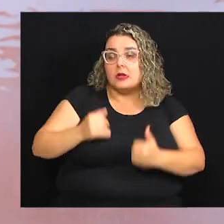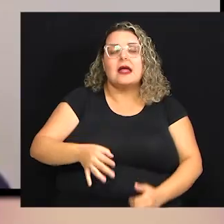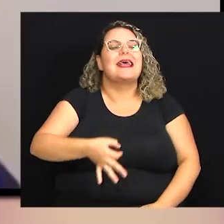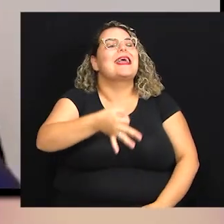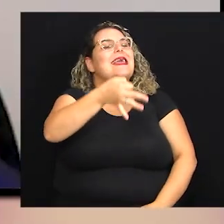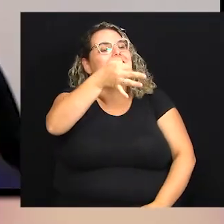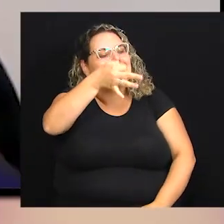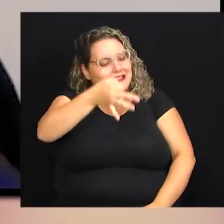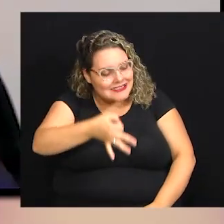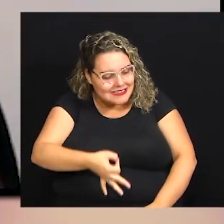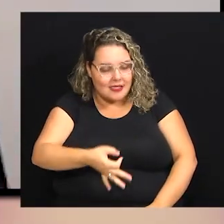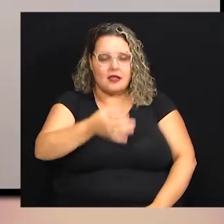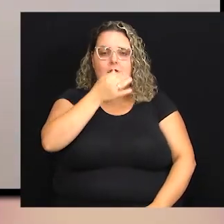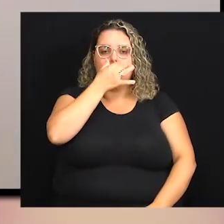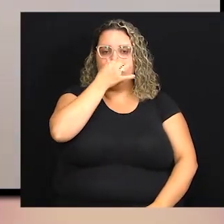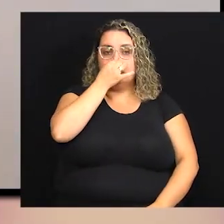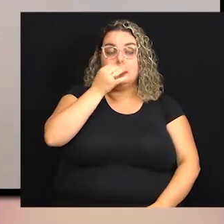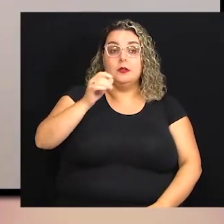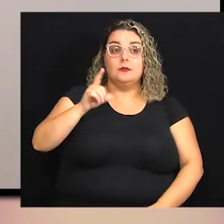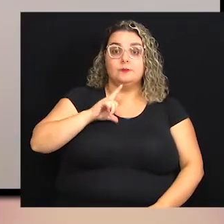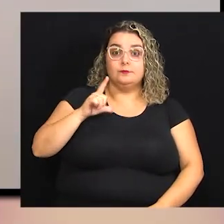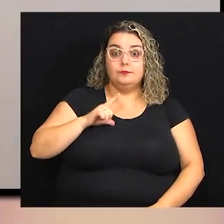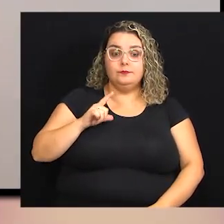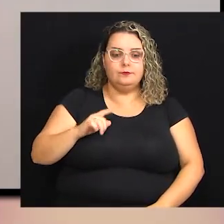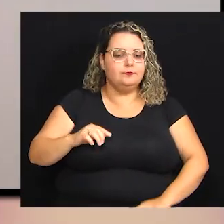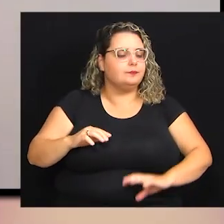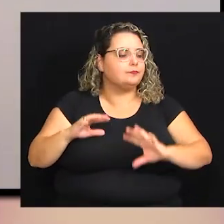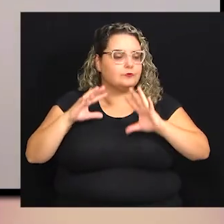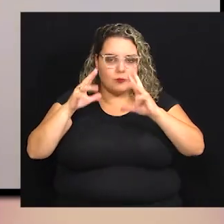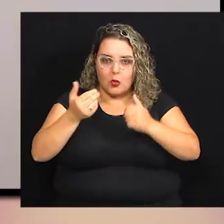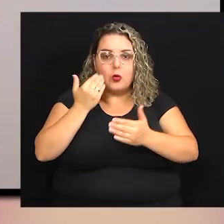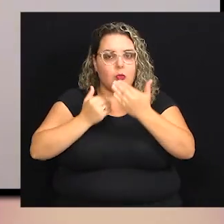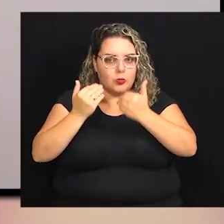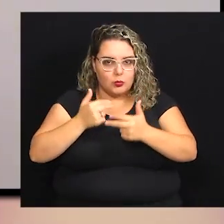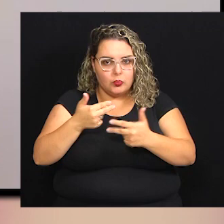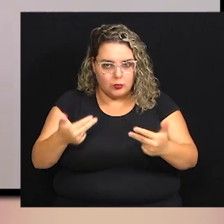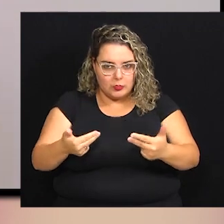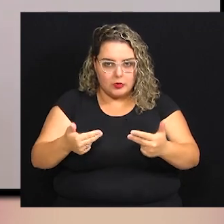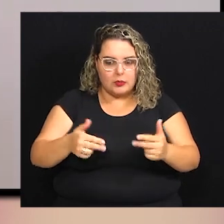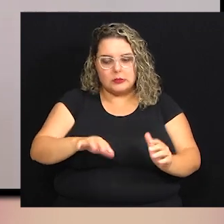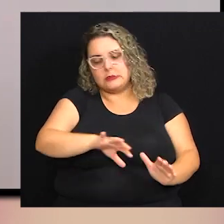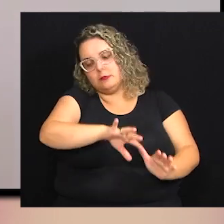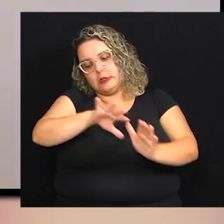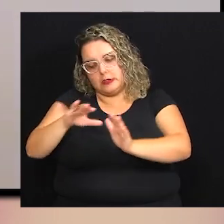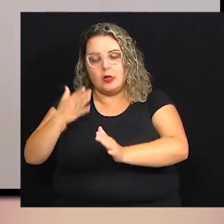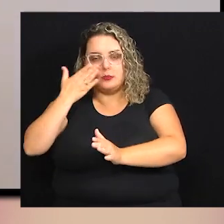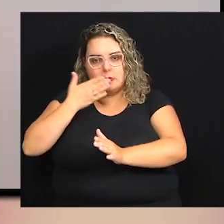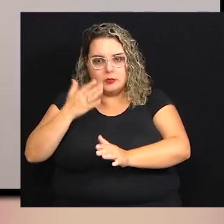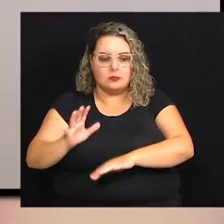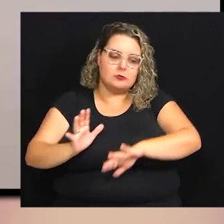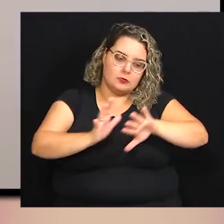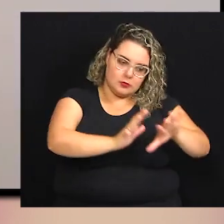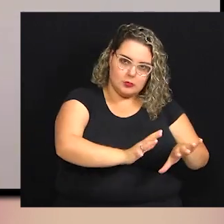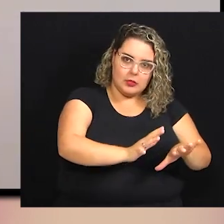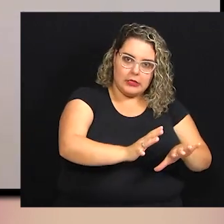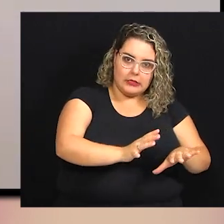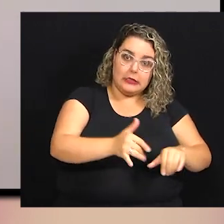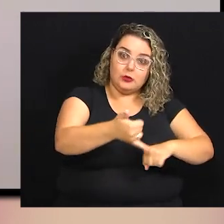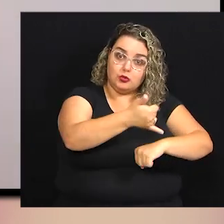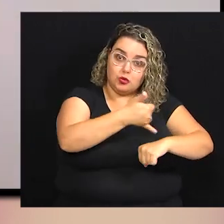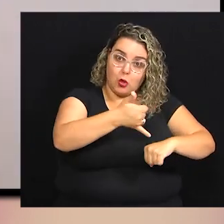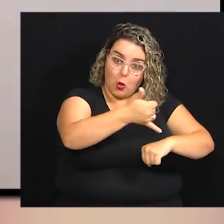dieta. Exato, nós temos também todo alimento, fora o açúcar, nós temos os